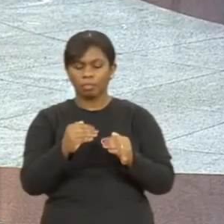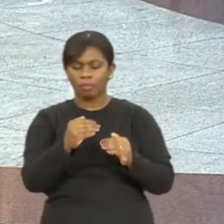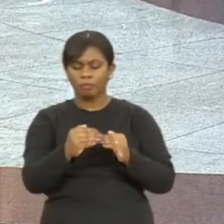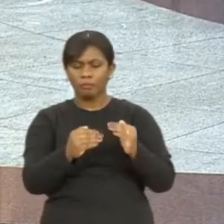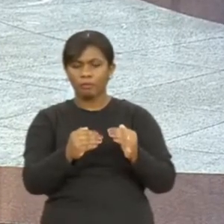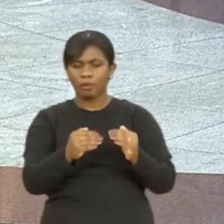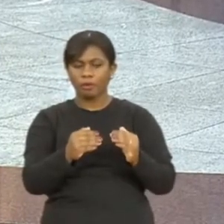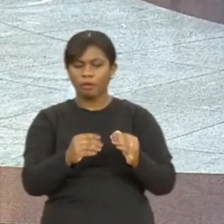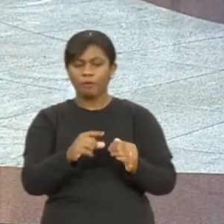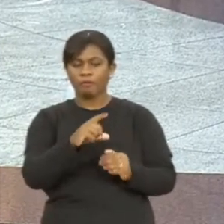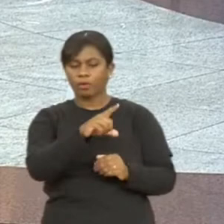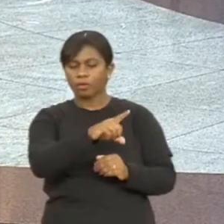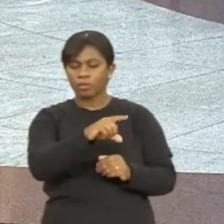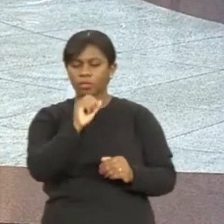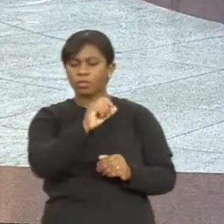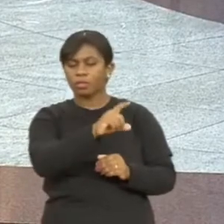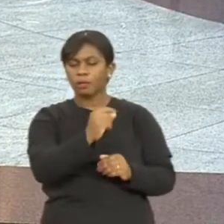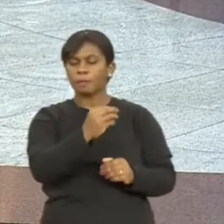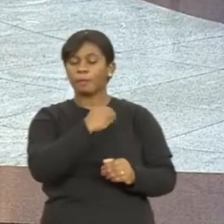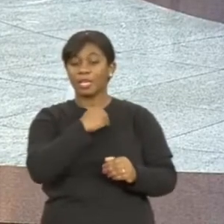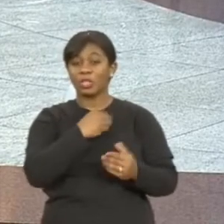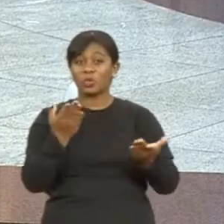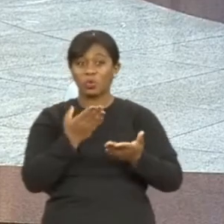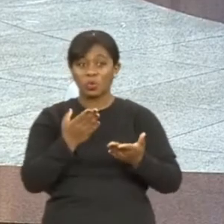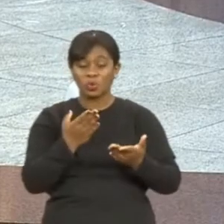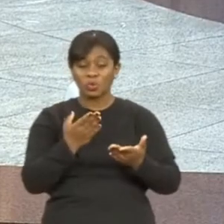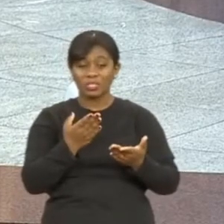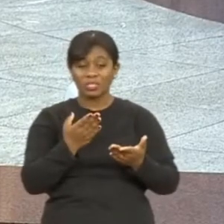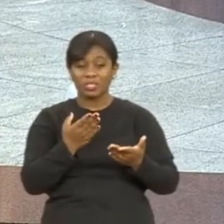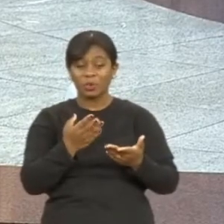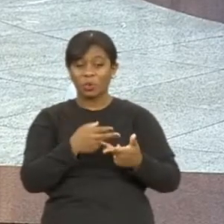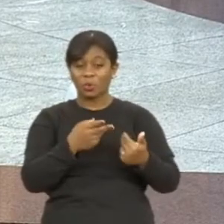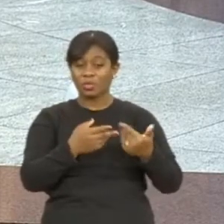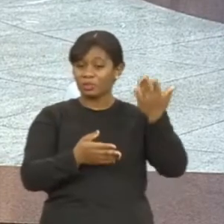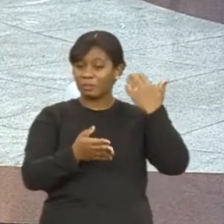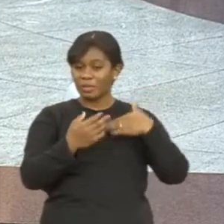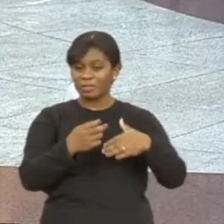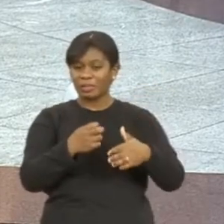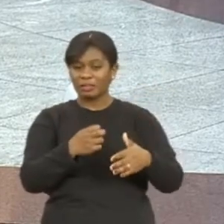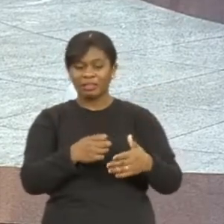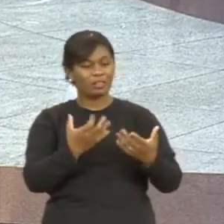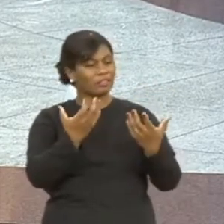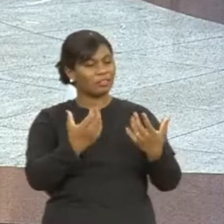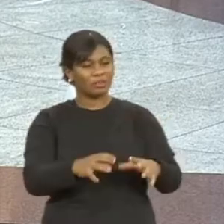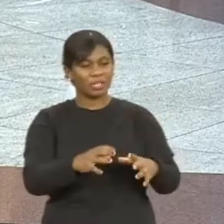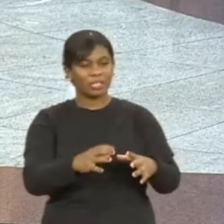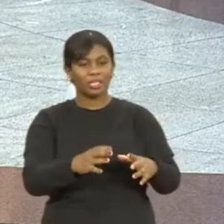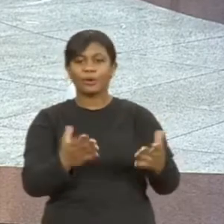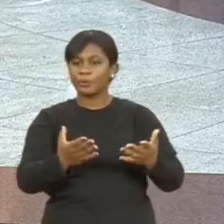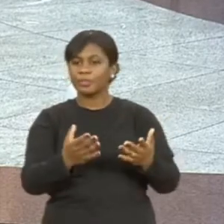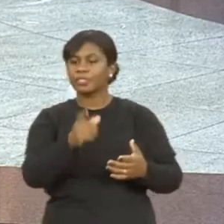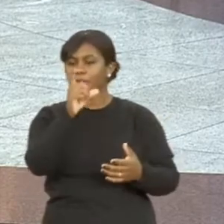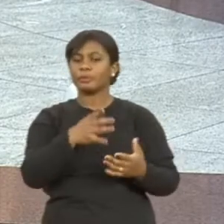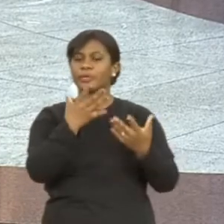hoje, coisas que ela um dia condenou, coisas que um dia ela reprovou, hoje ela aceita e pratica.